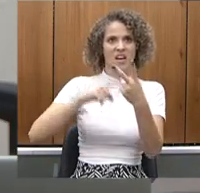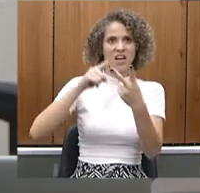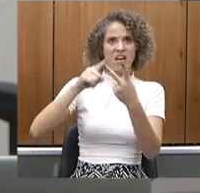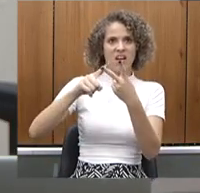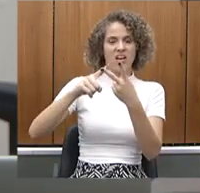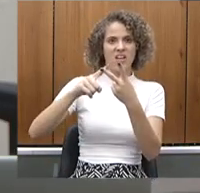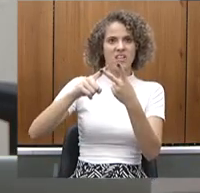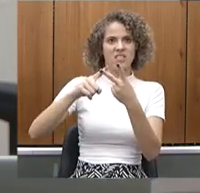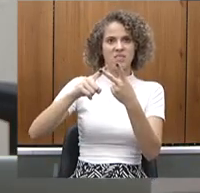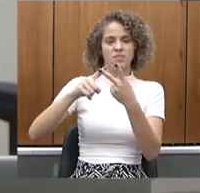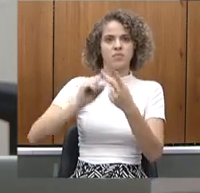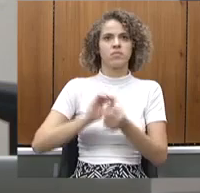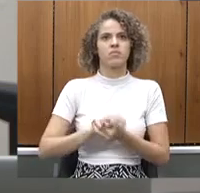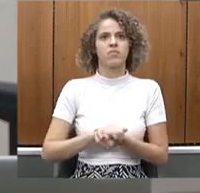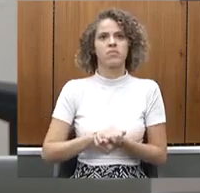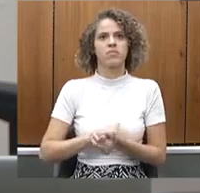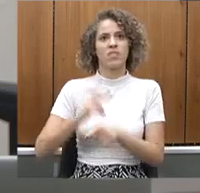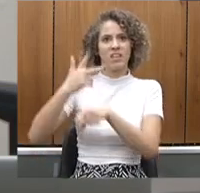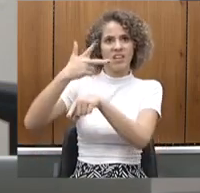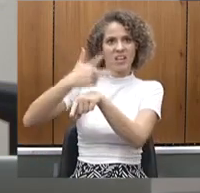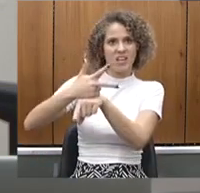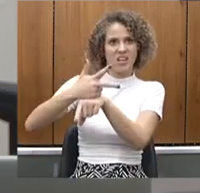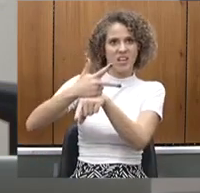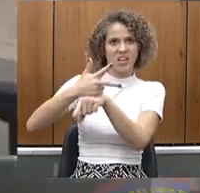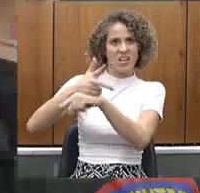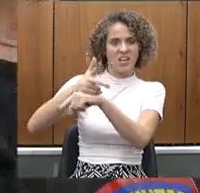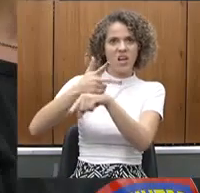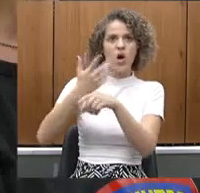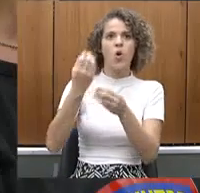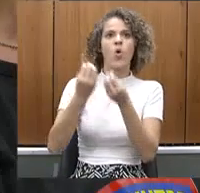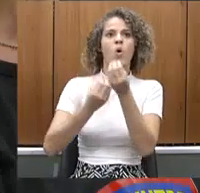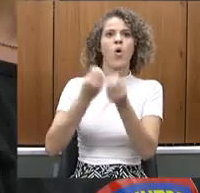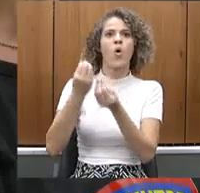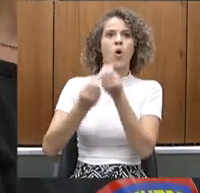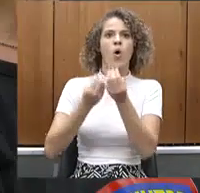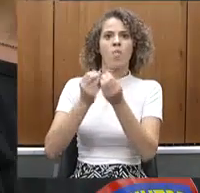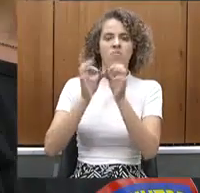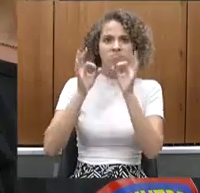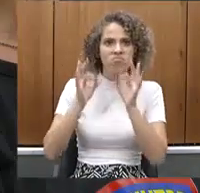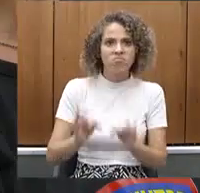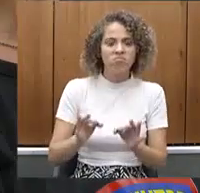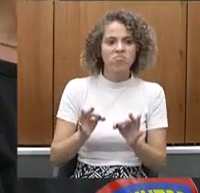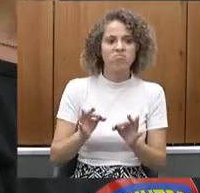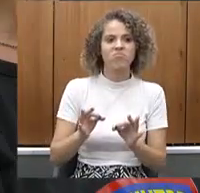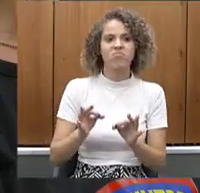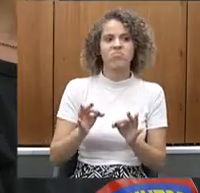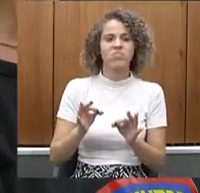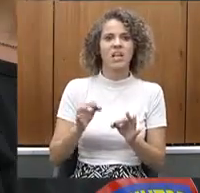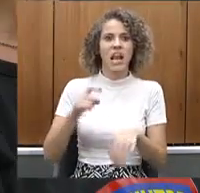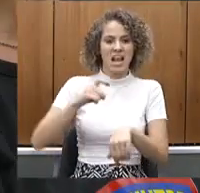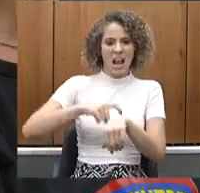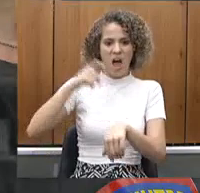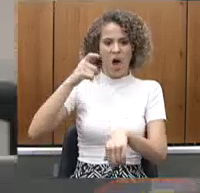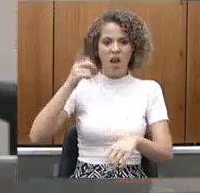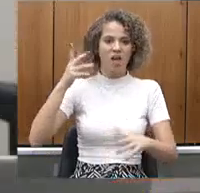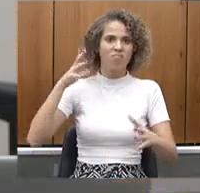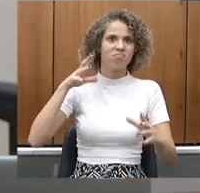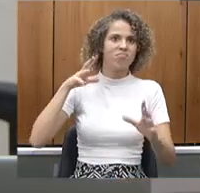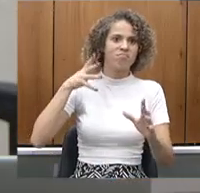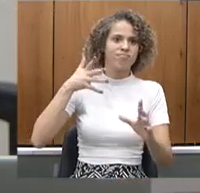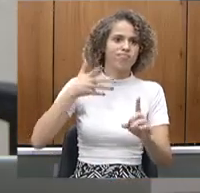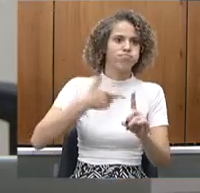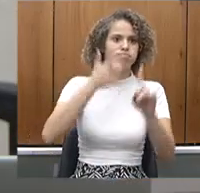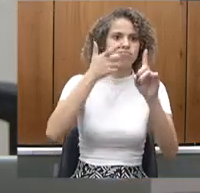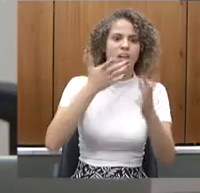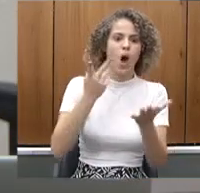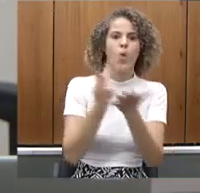a mesma coisa câmeras não sabem reagir e nem portão eletrônico há um ataque é uma instituição um batalhão